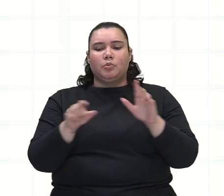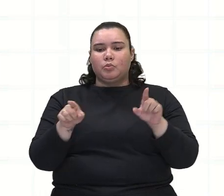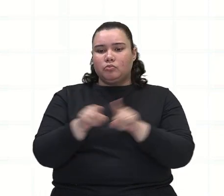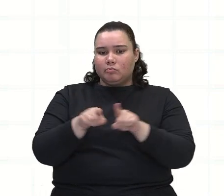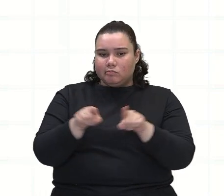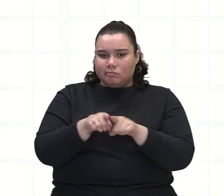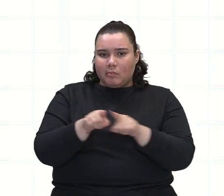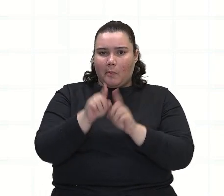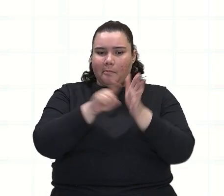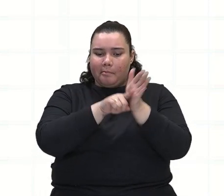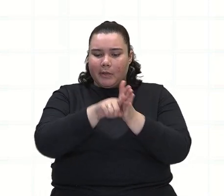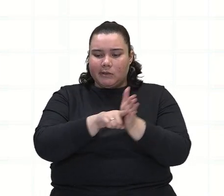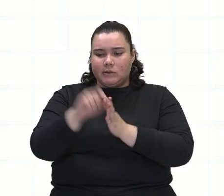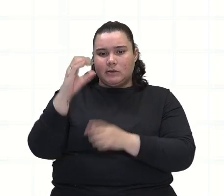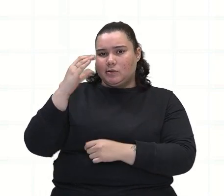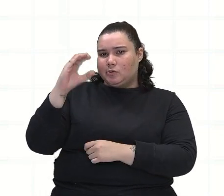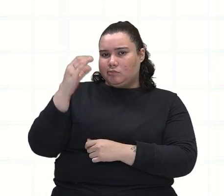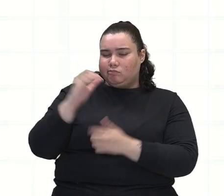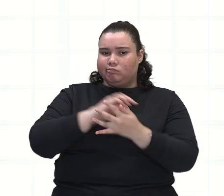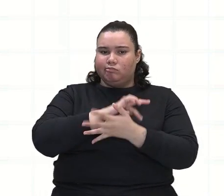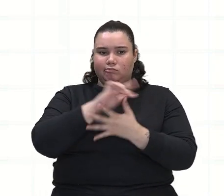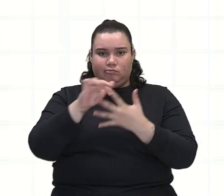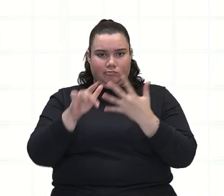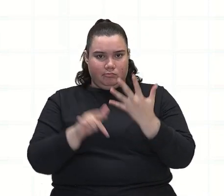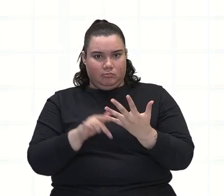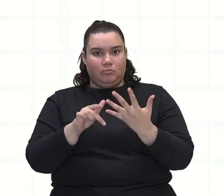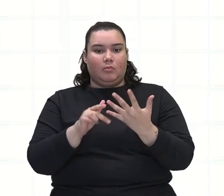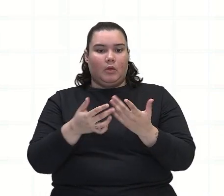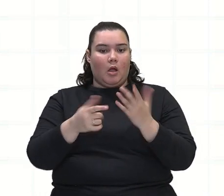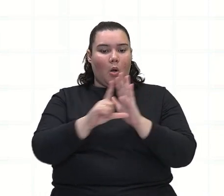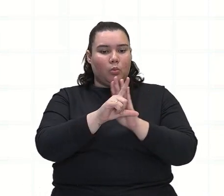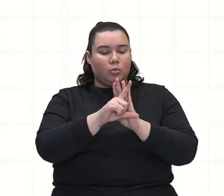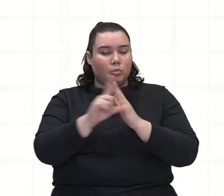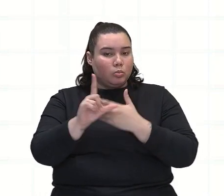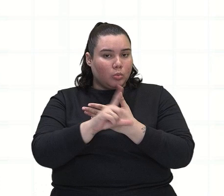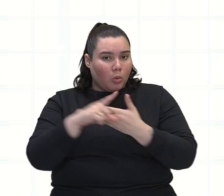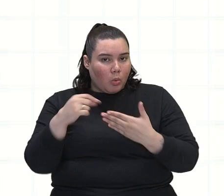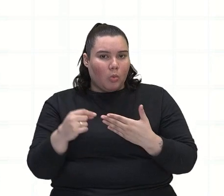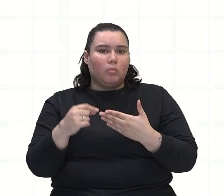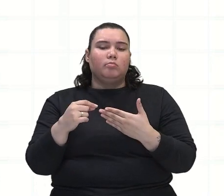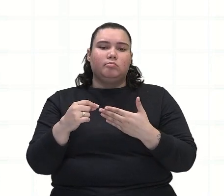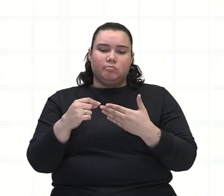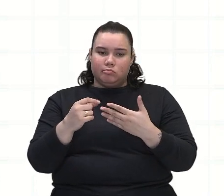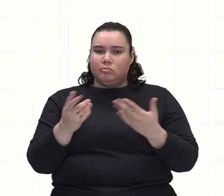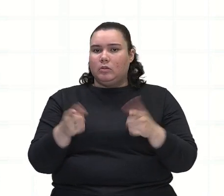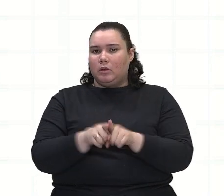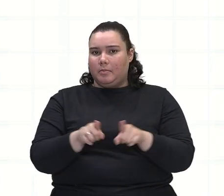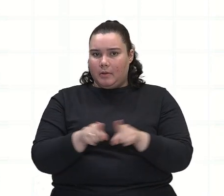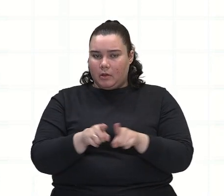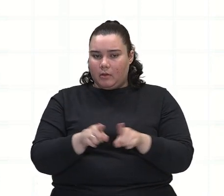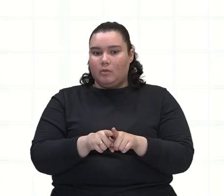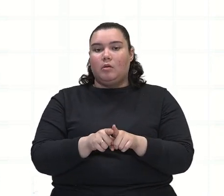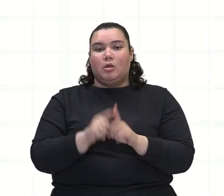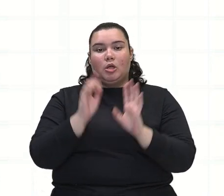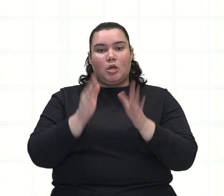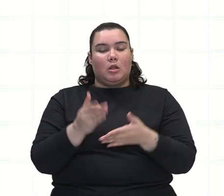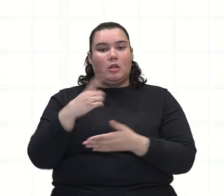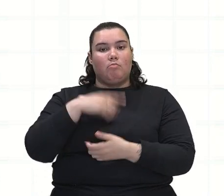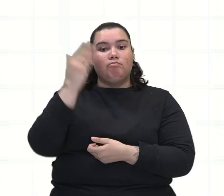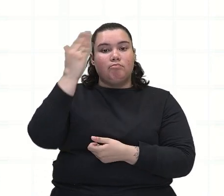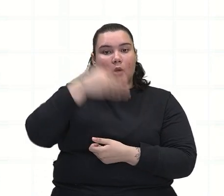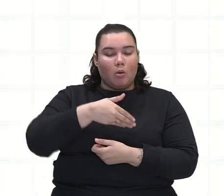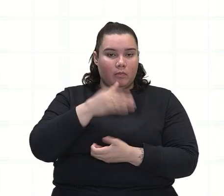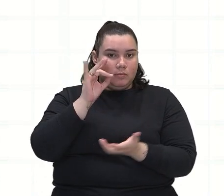né? Pesquisas científicas, autores renomados, exemplos que já sejam comprovados.